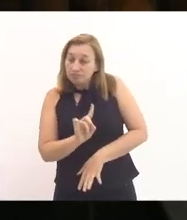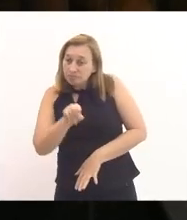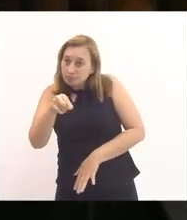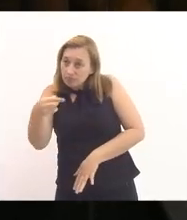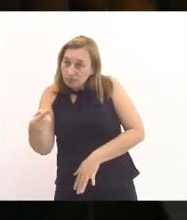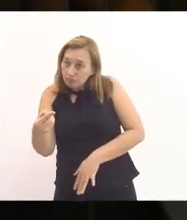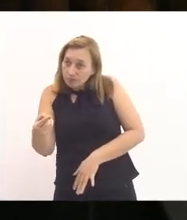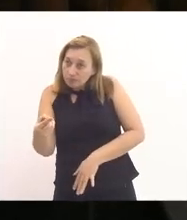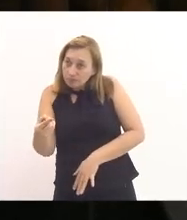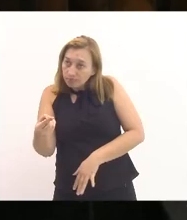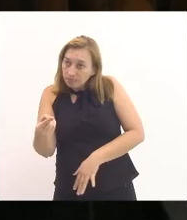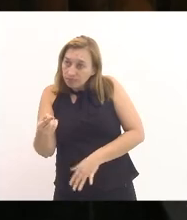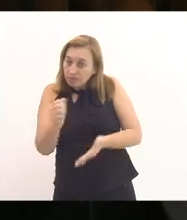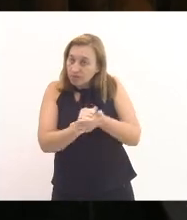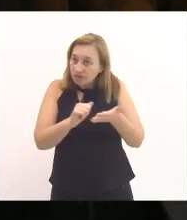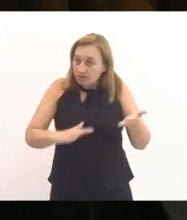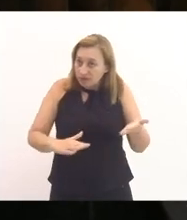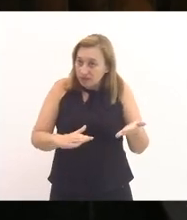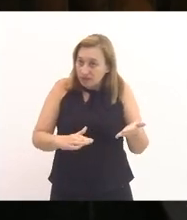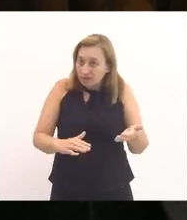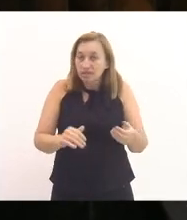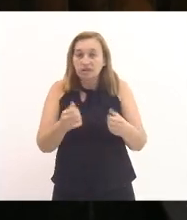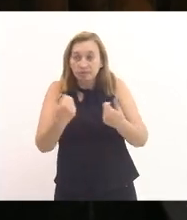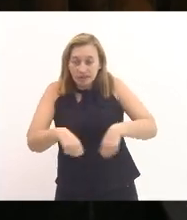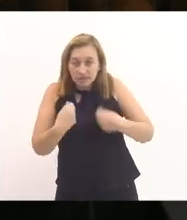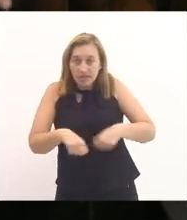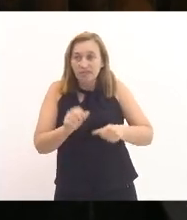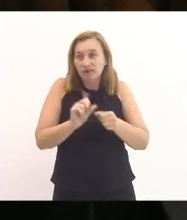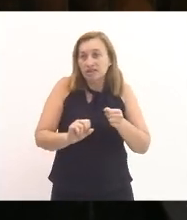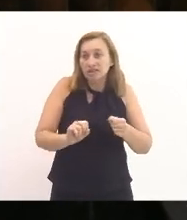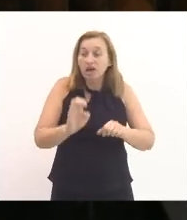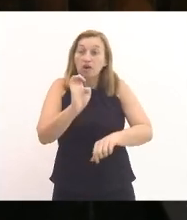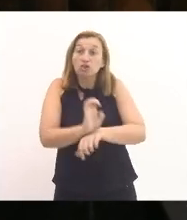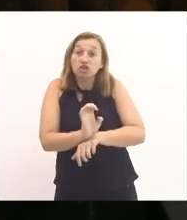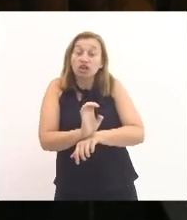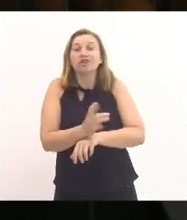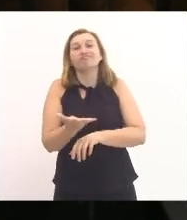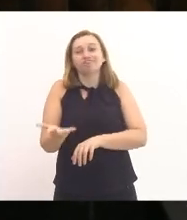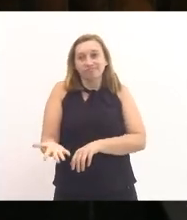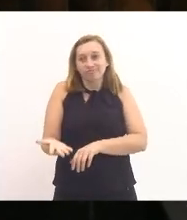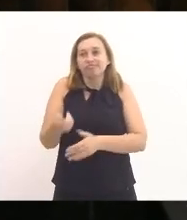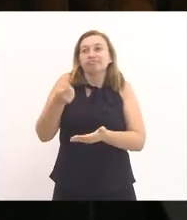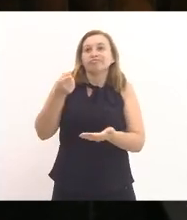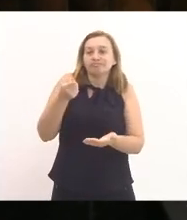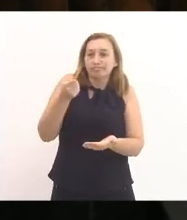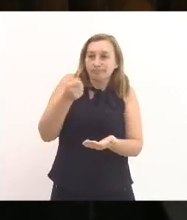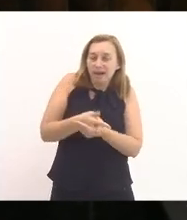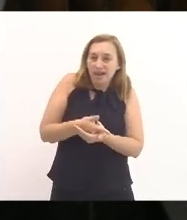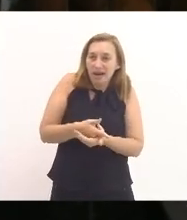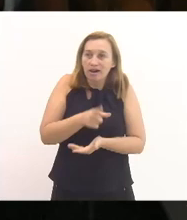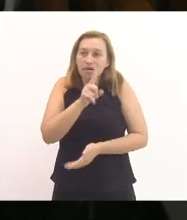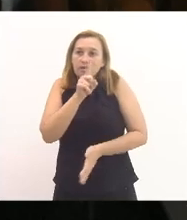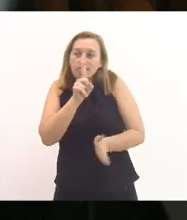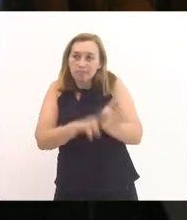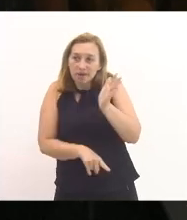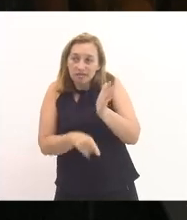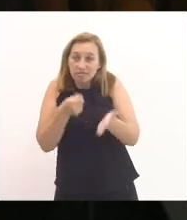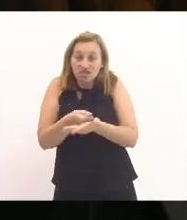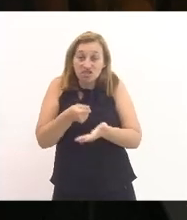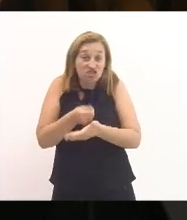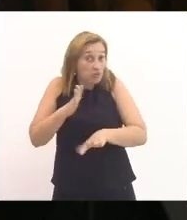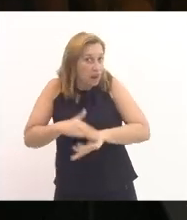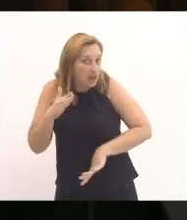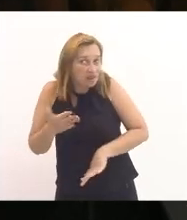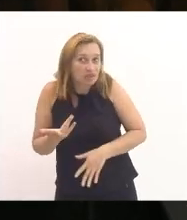outras atribuições que tiver fizerem necessárias é aí que o estado se pega para pagar menos exige o mesmo